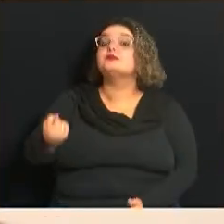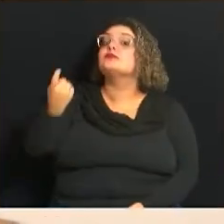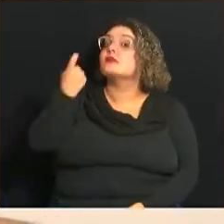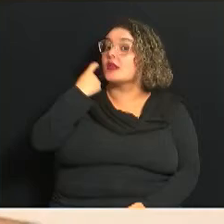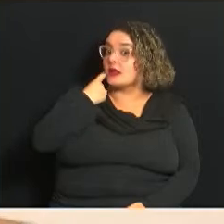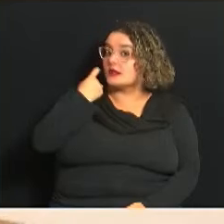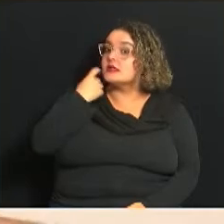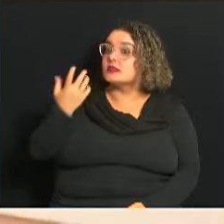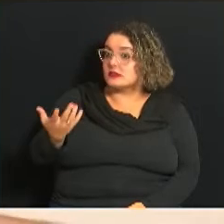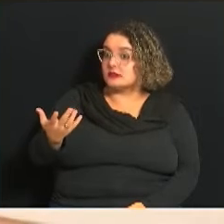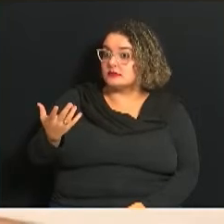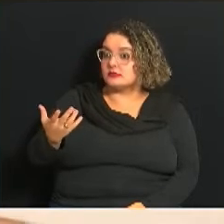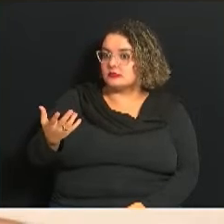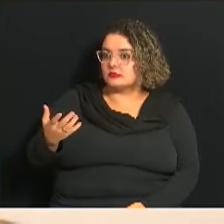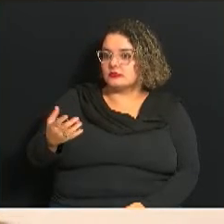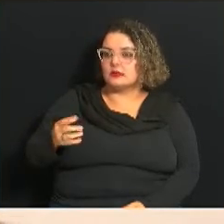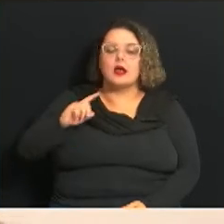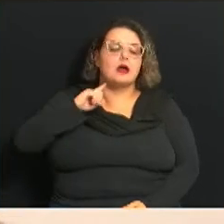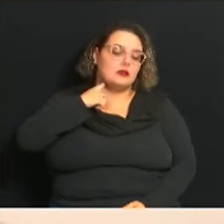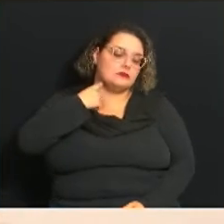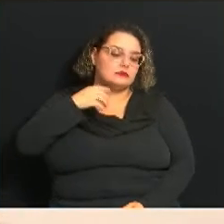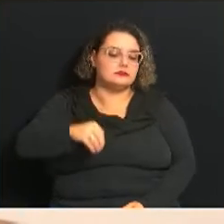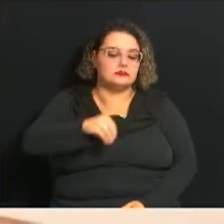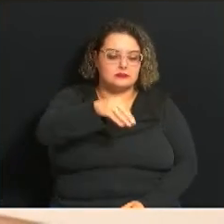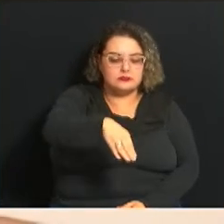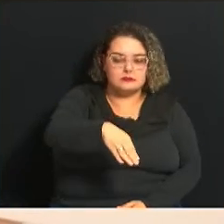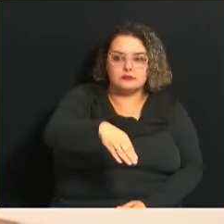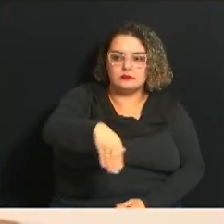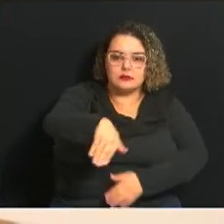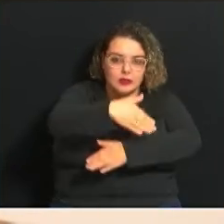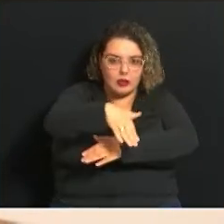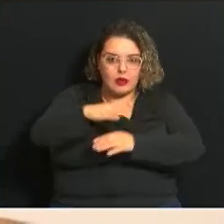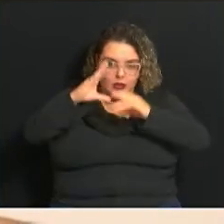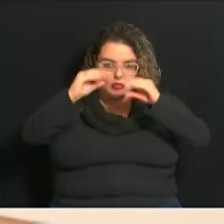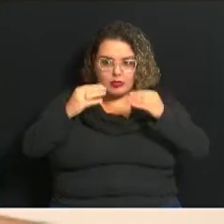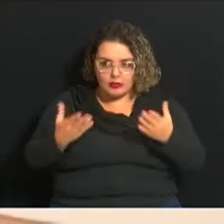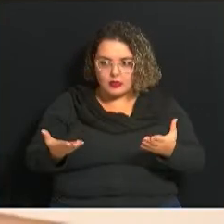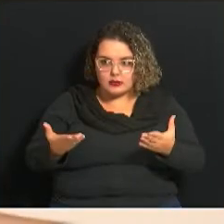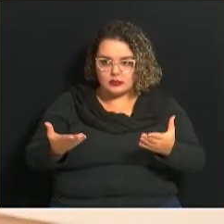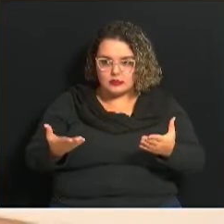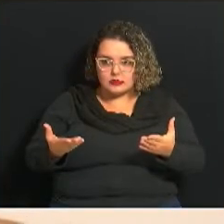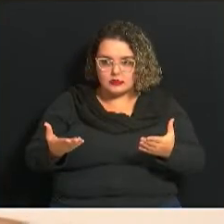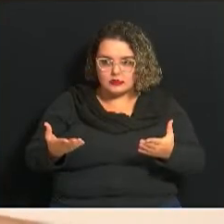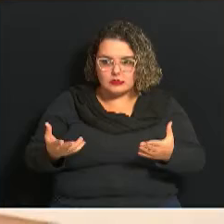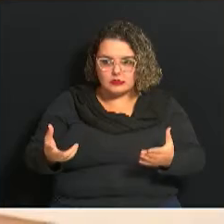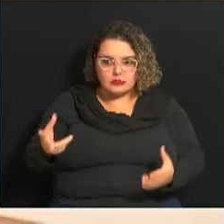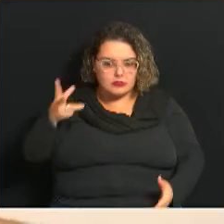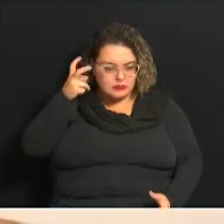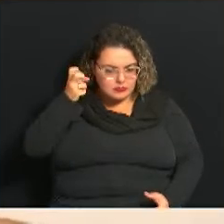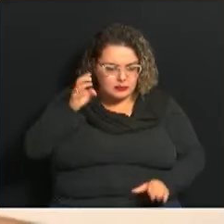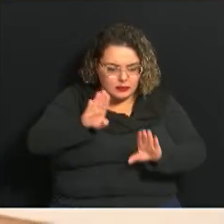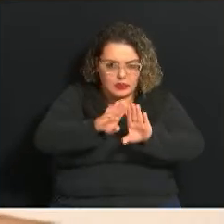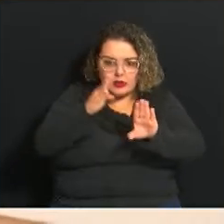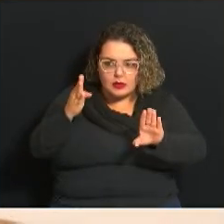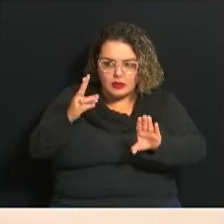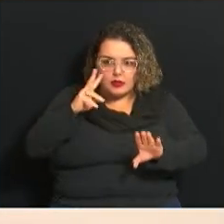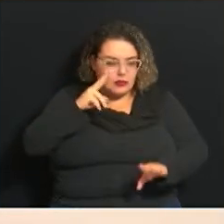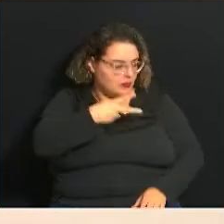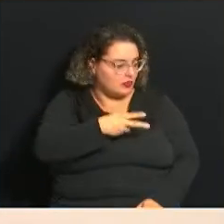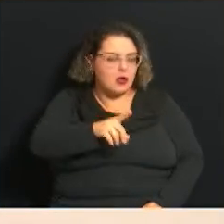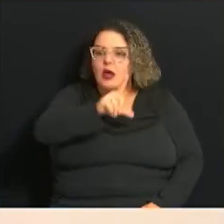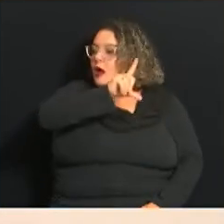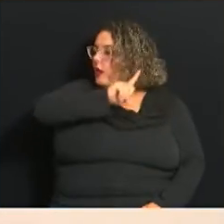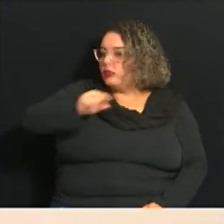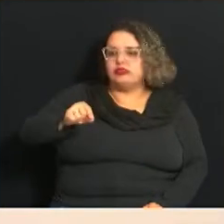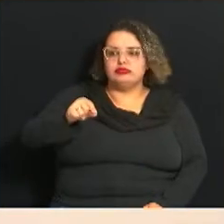Eu fui colocar o lixo pra fora, né? Fui sair na rua, como de costume, à noite. E eu escutei o barulho do portão. No que eu já olhei pra trás, ele já estava